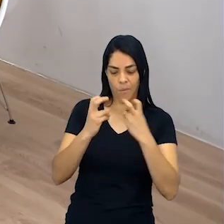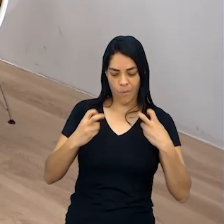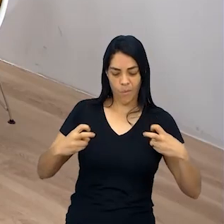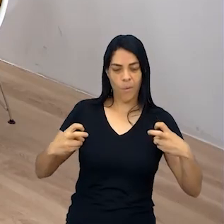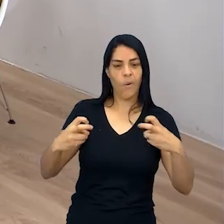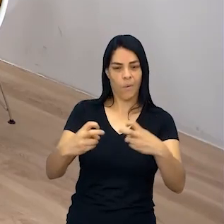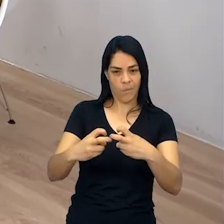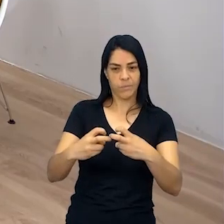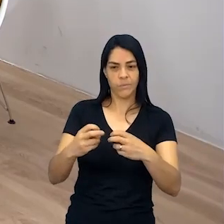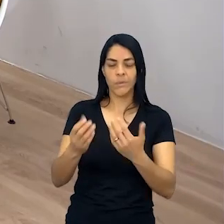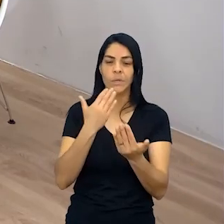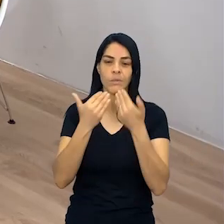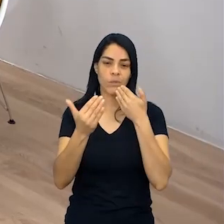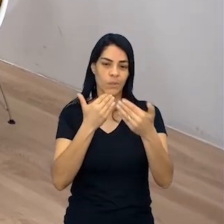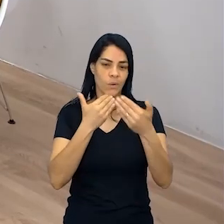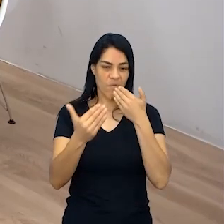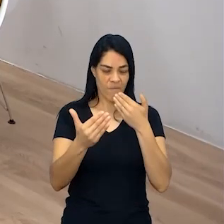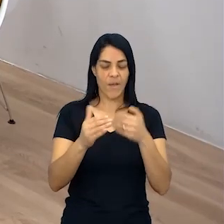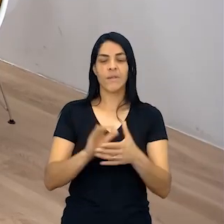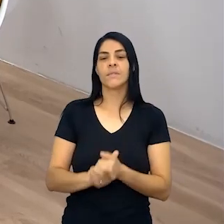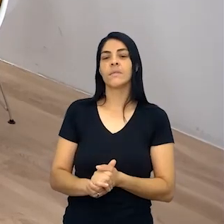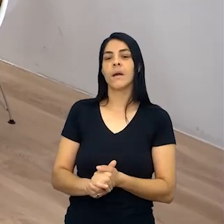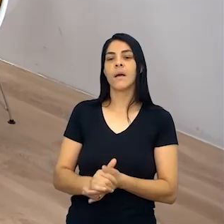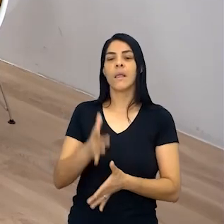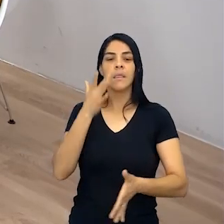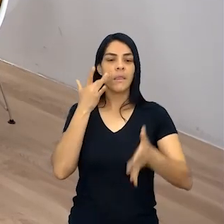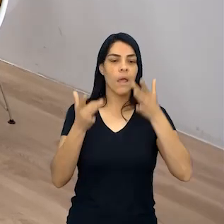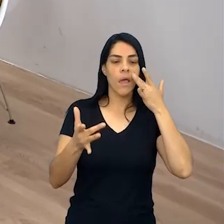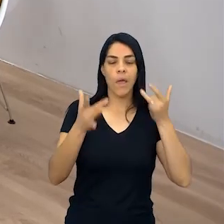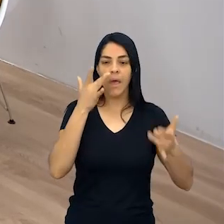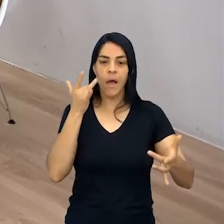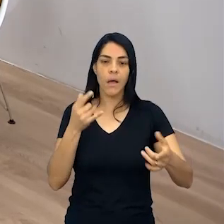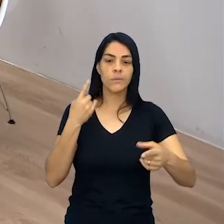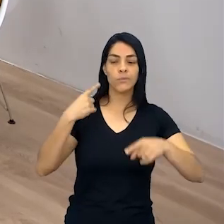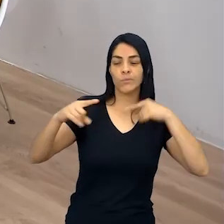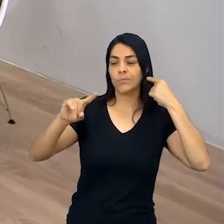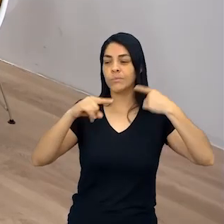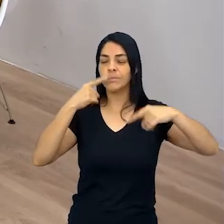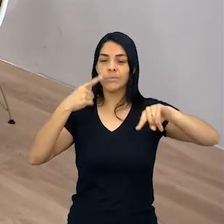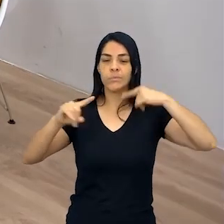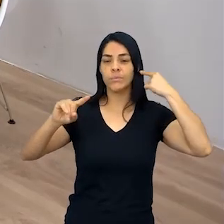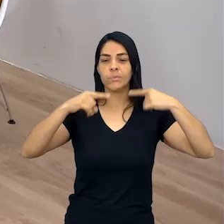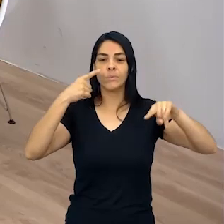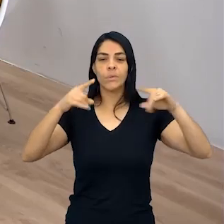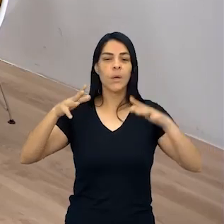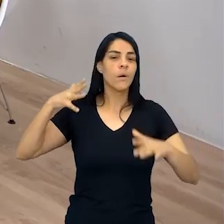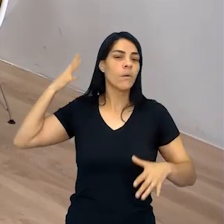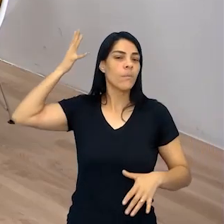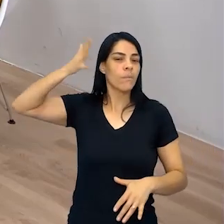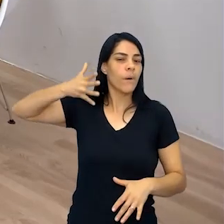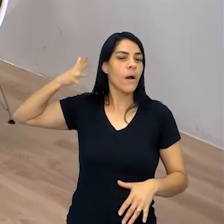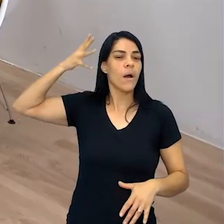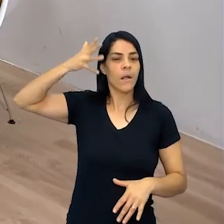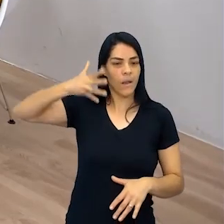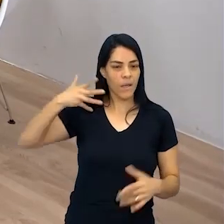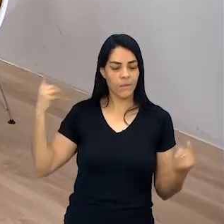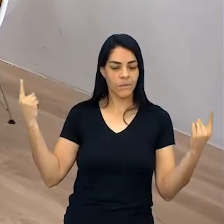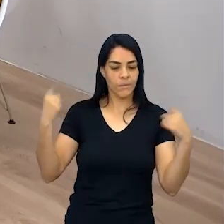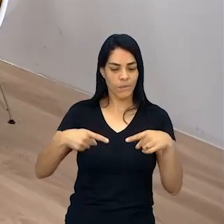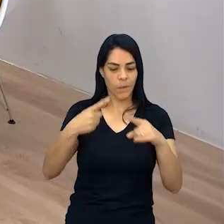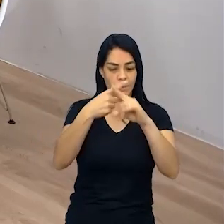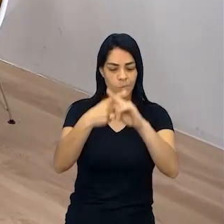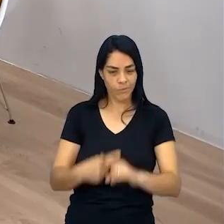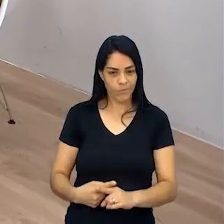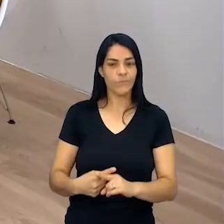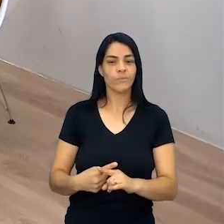professora colocou aqui, teatro, não é? Musicalização, palestras, campeonato de jogos, olha aí